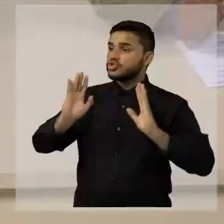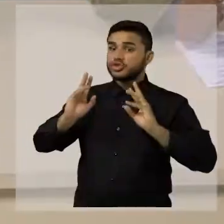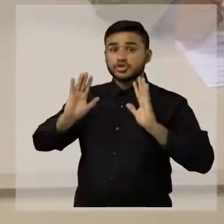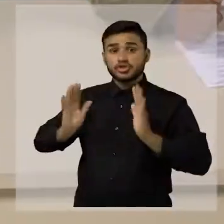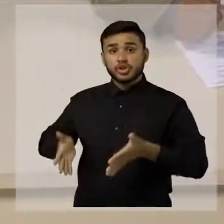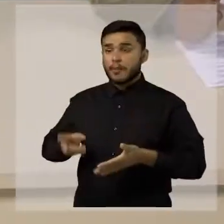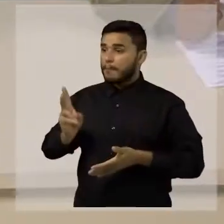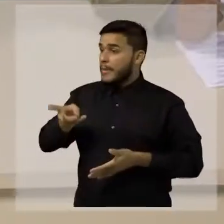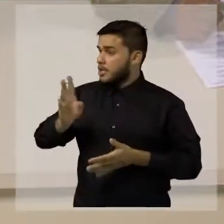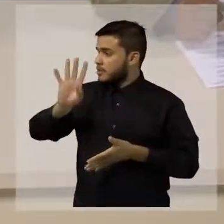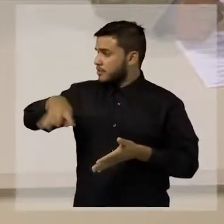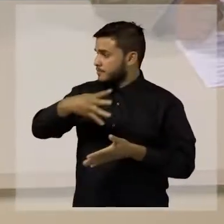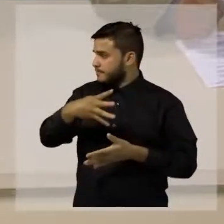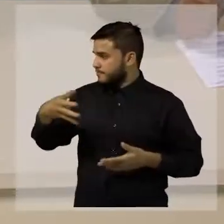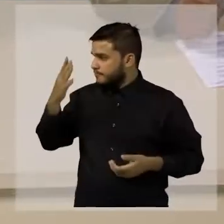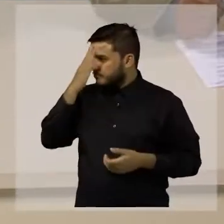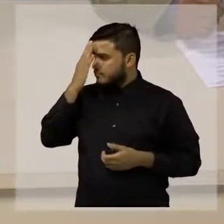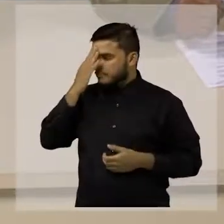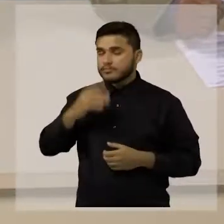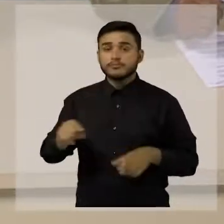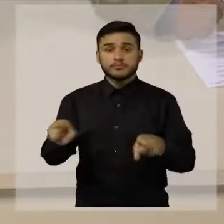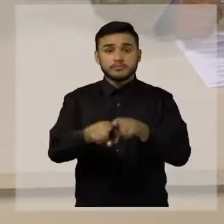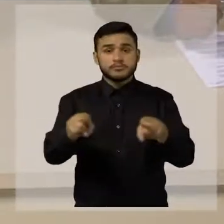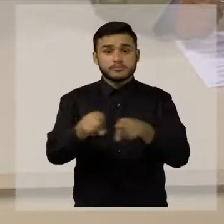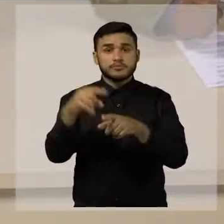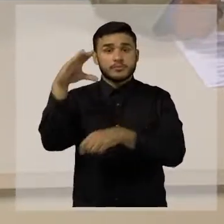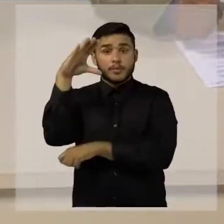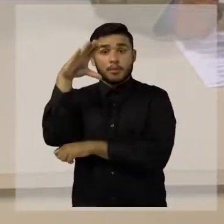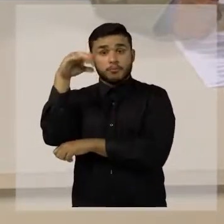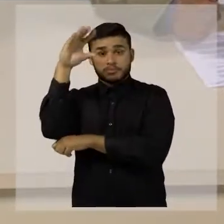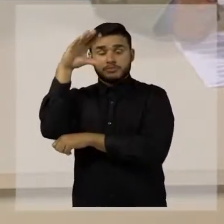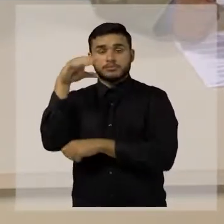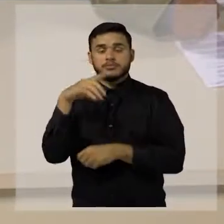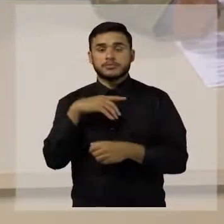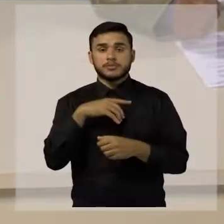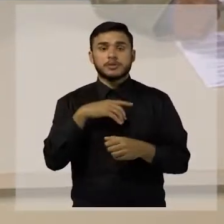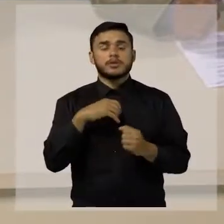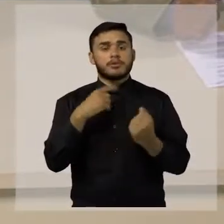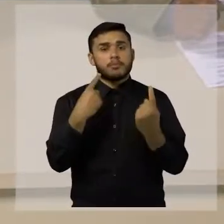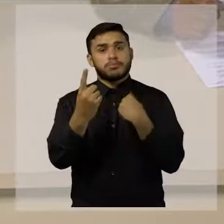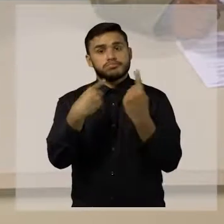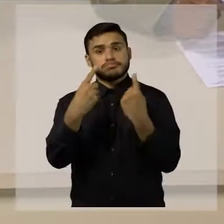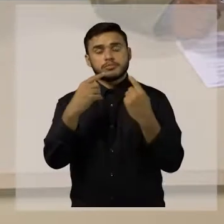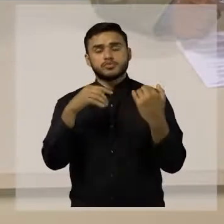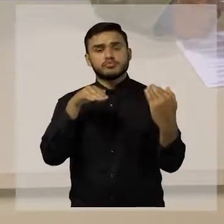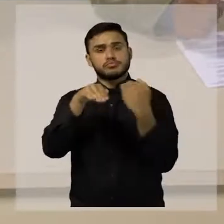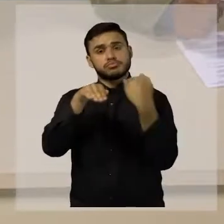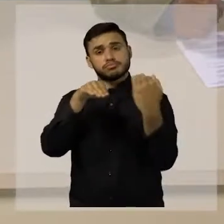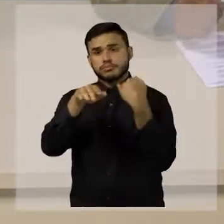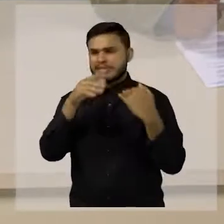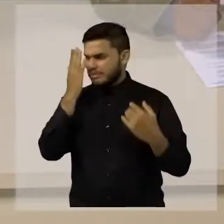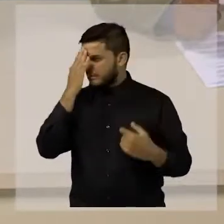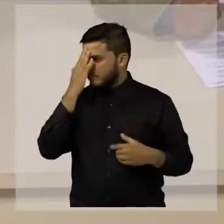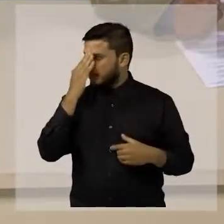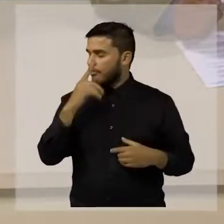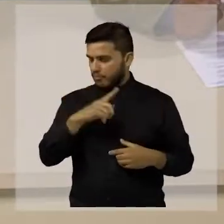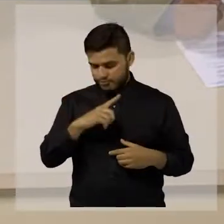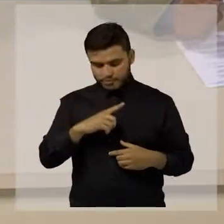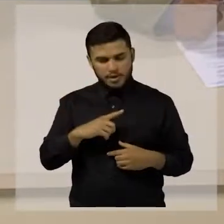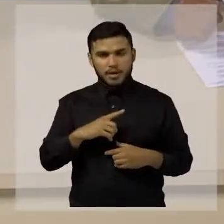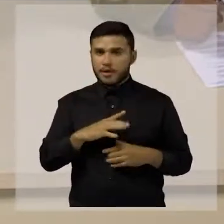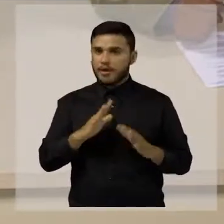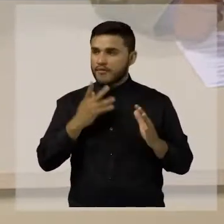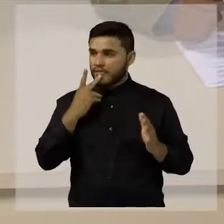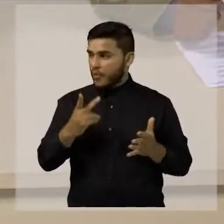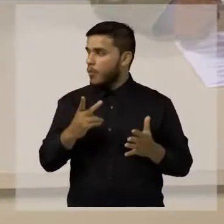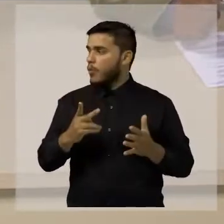tabelado. Vai fazer uma tabela. A questão dos radares que ele está tirando das estradas, também era outra promessa dele, mas especificamente